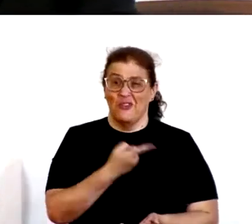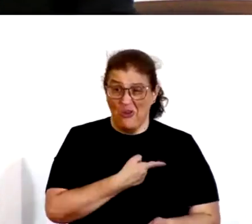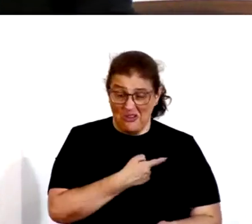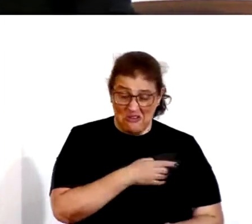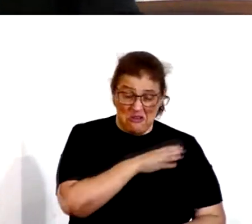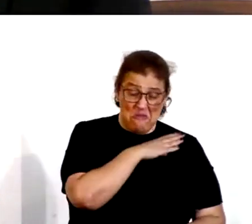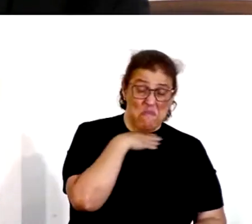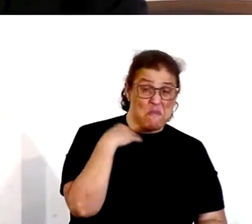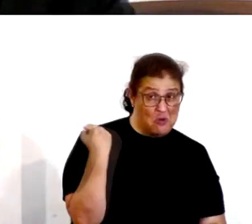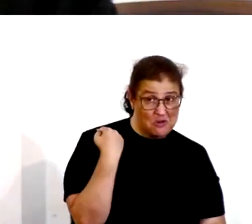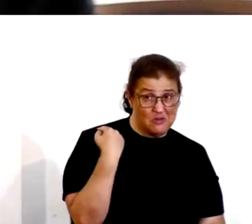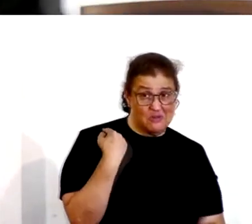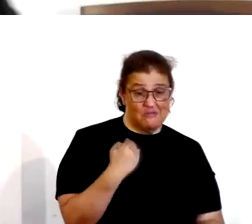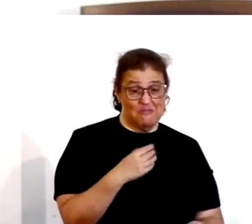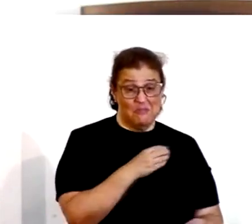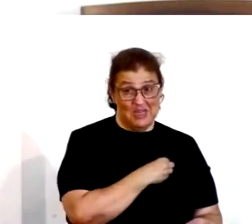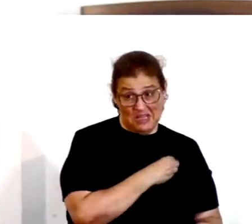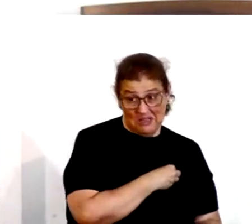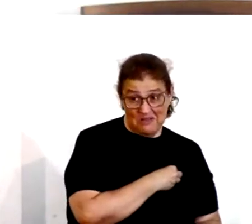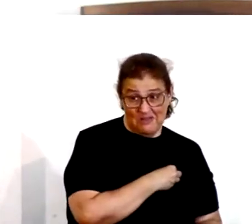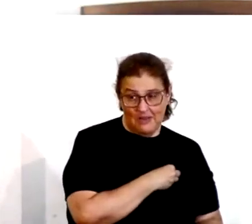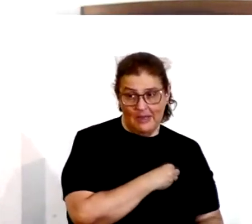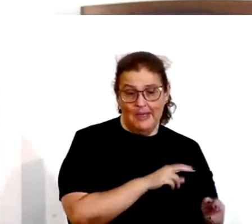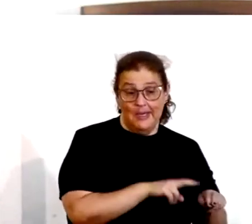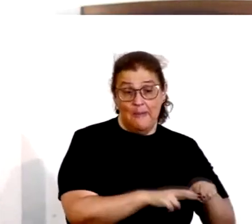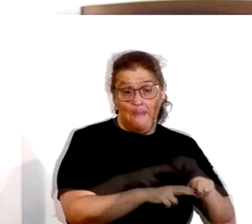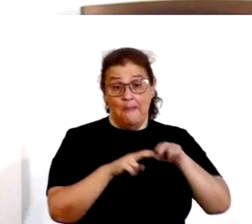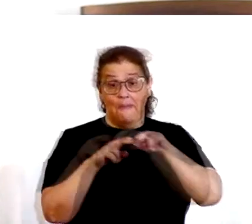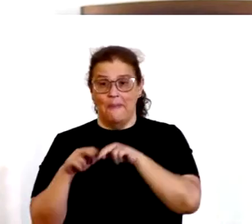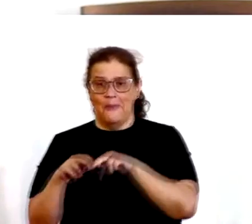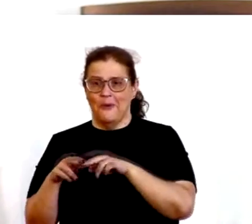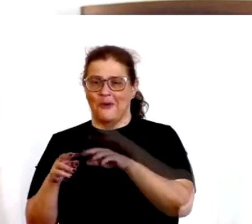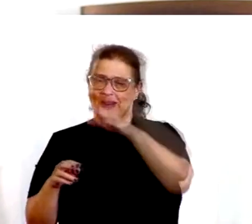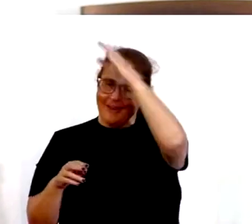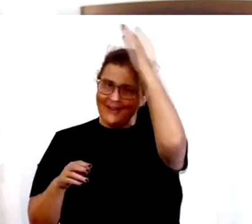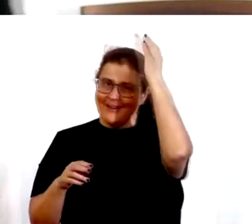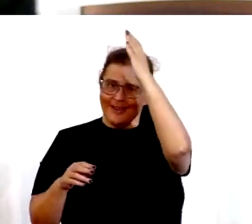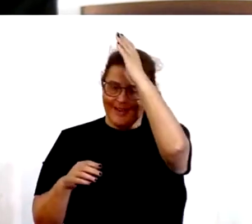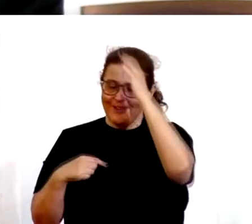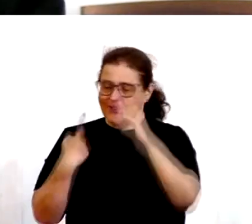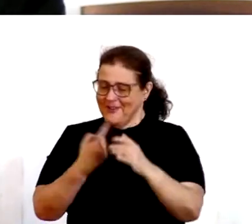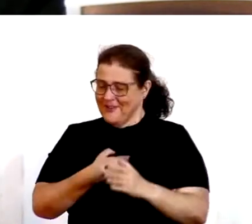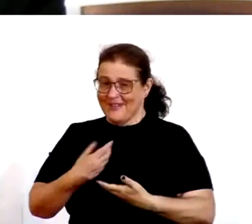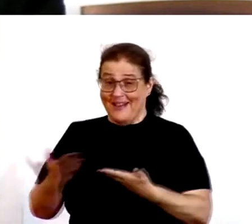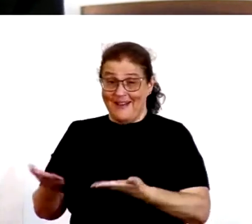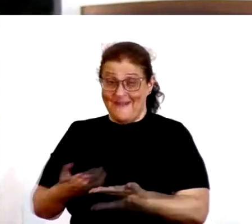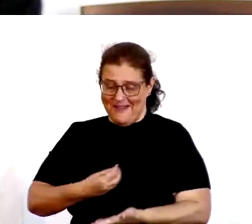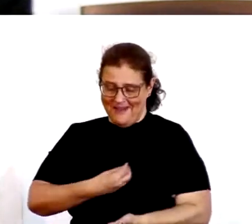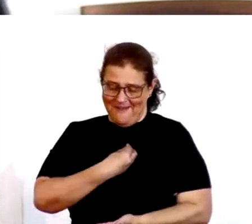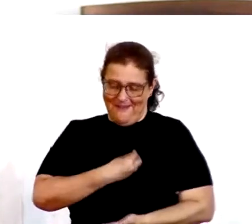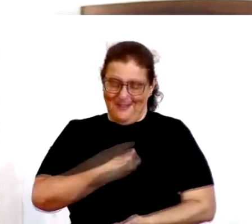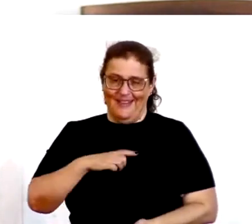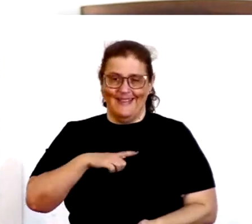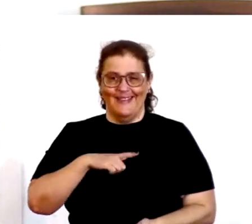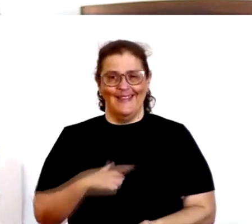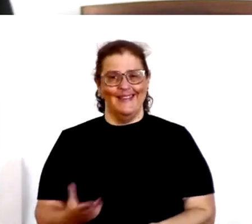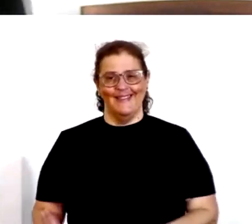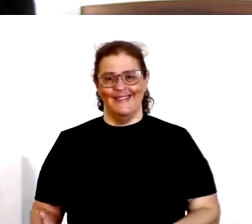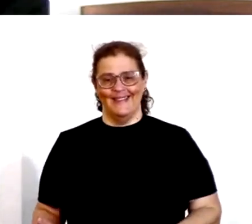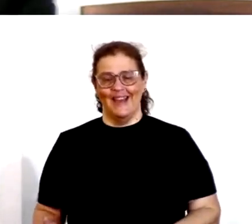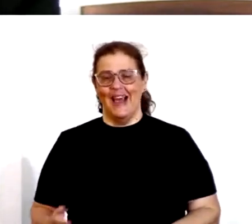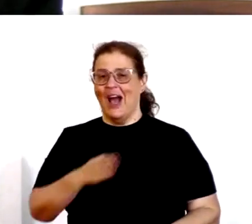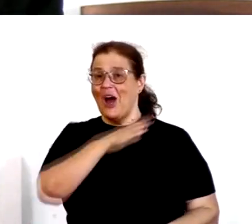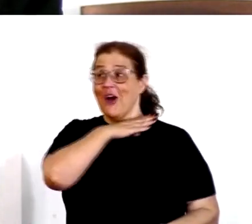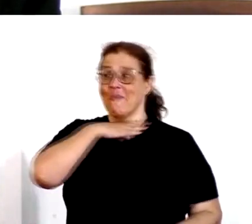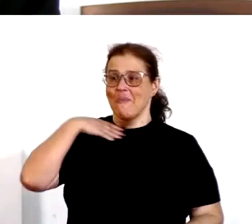nossos delitos e pecados, e em Cristo agora nós temos vida. A morte de Cristo nos